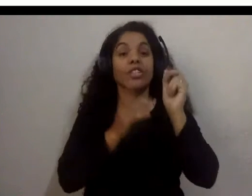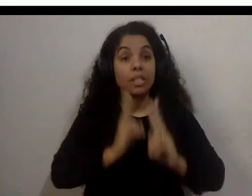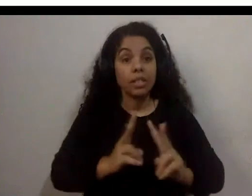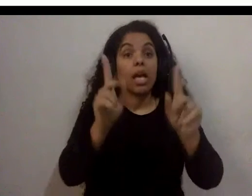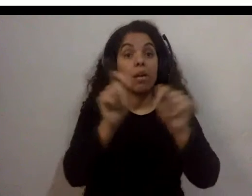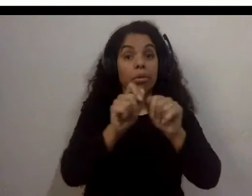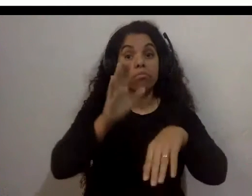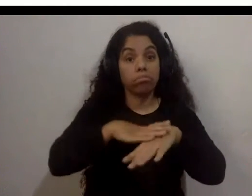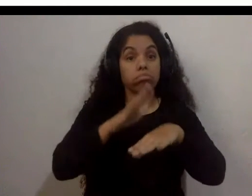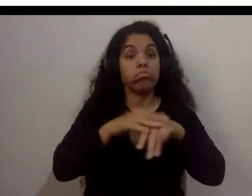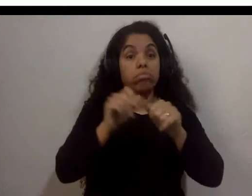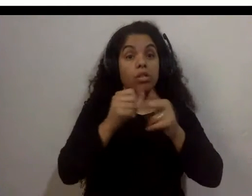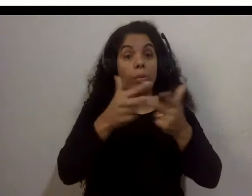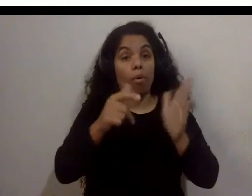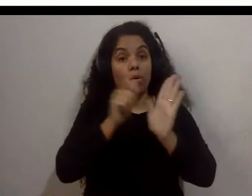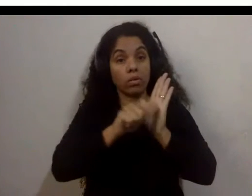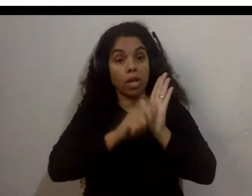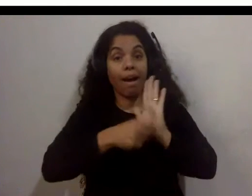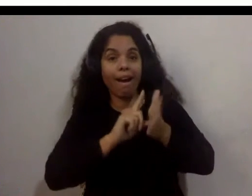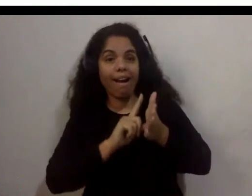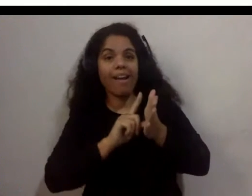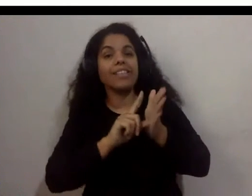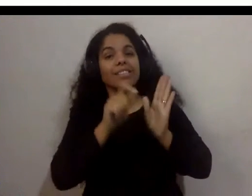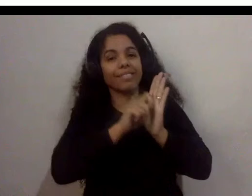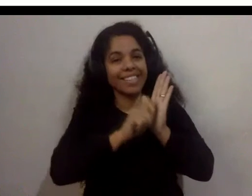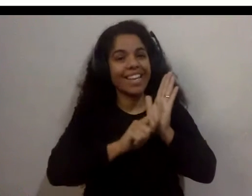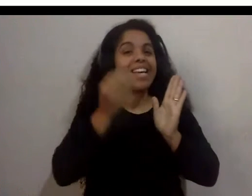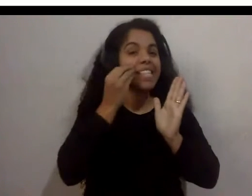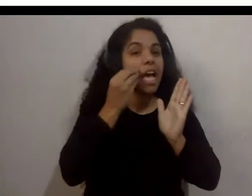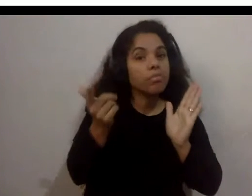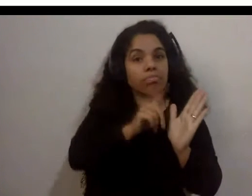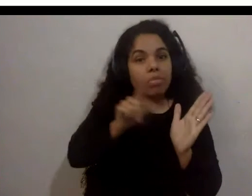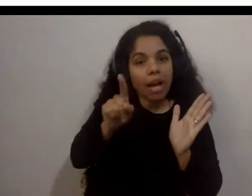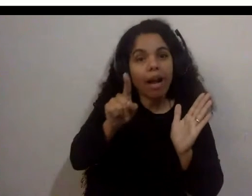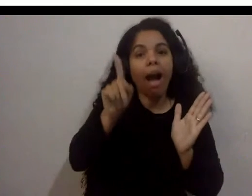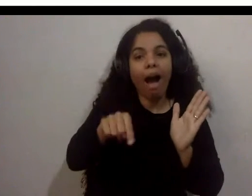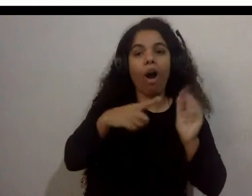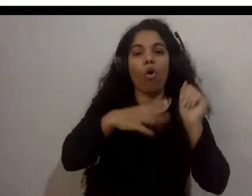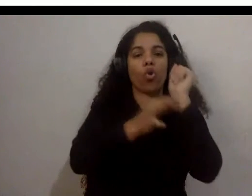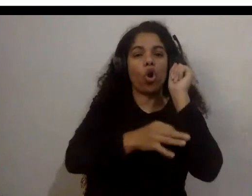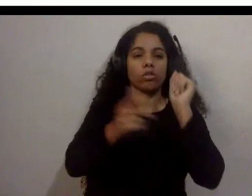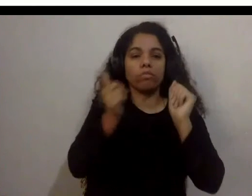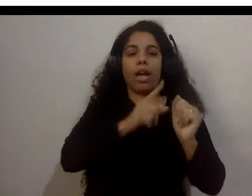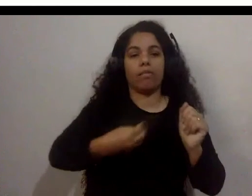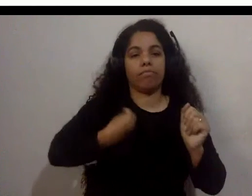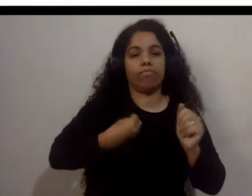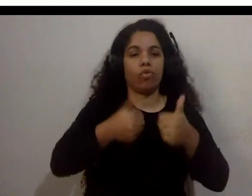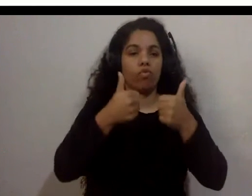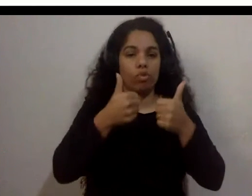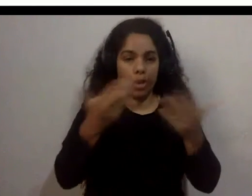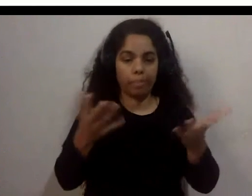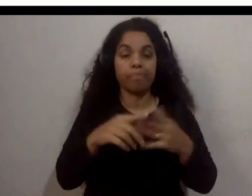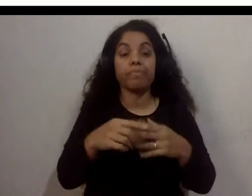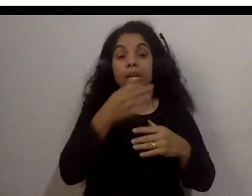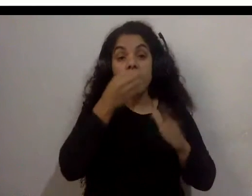que ele ia fazer alguma coisa antes, ele escrevia um teste porque ele já sempre garantia que aquele código ia funcionar. Nessa abordagem que ele